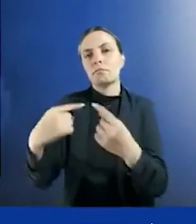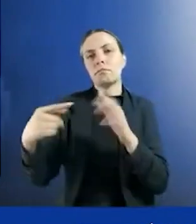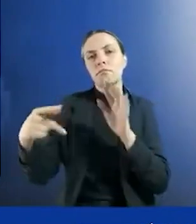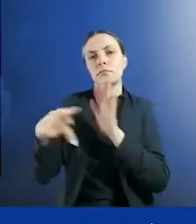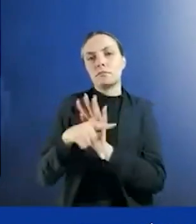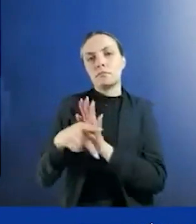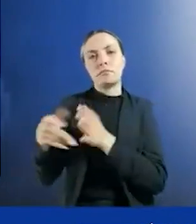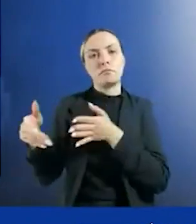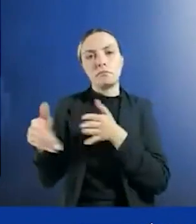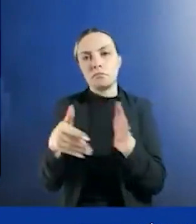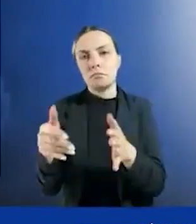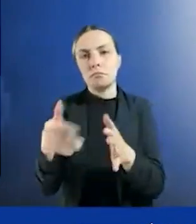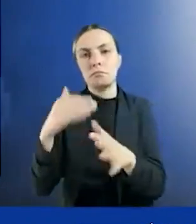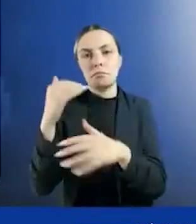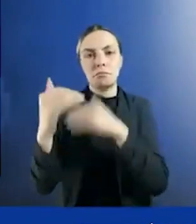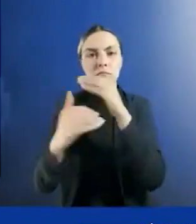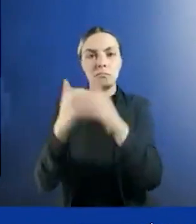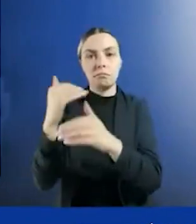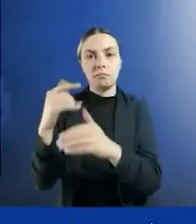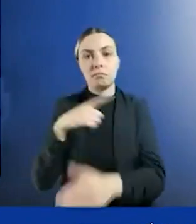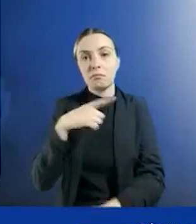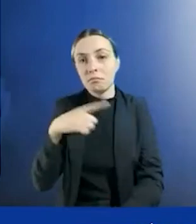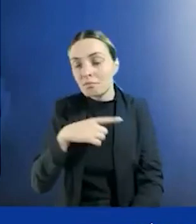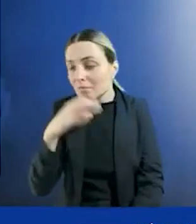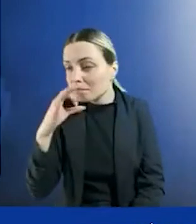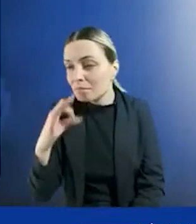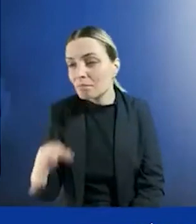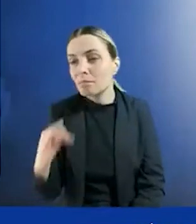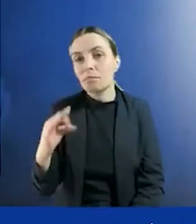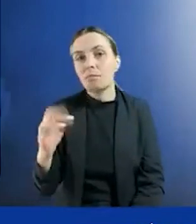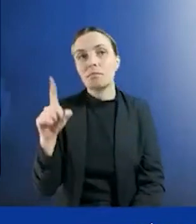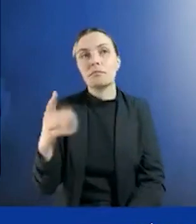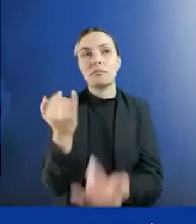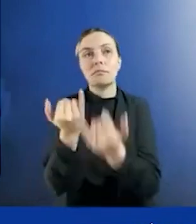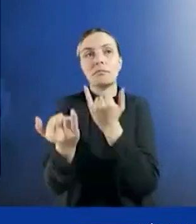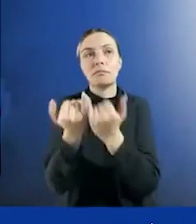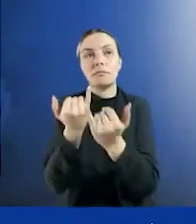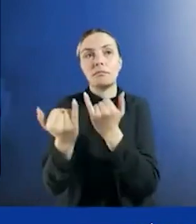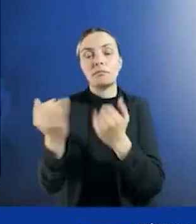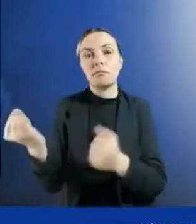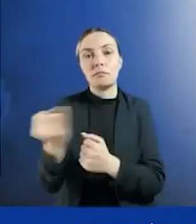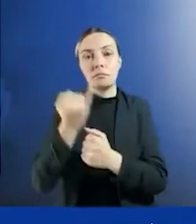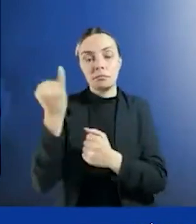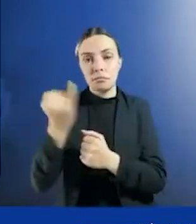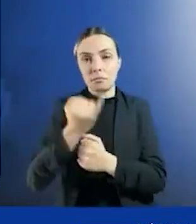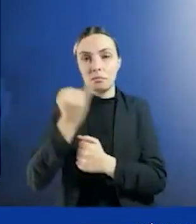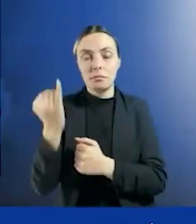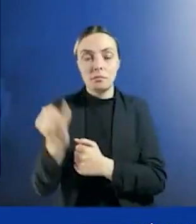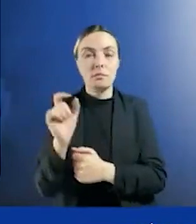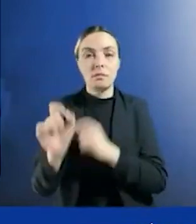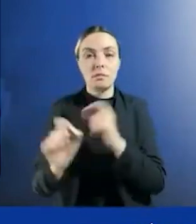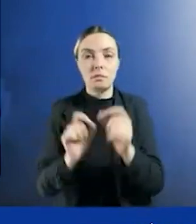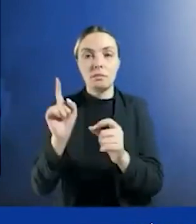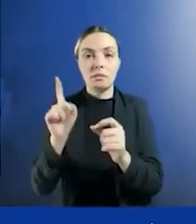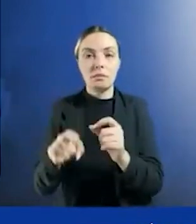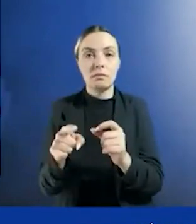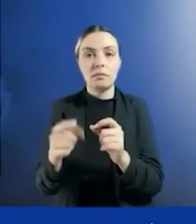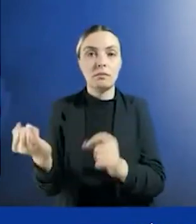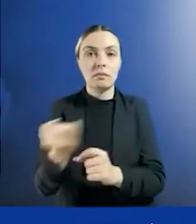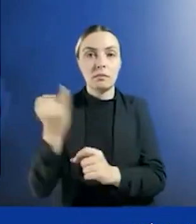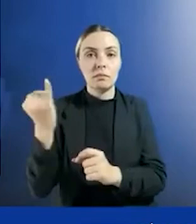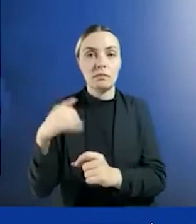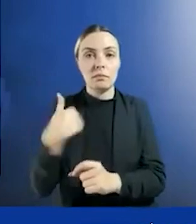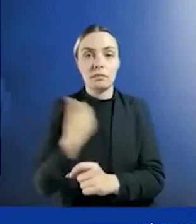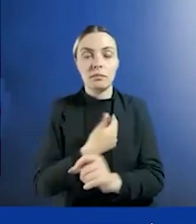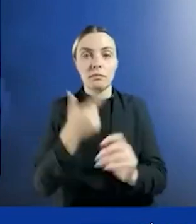desenvolvimento, mas com certeza sendo um exemplo importante para o mundo e que é fundamental nós mostrarmos aqui